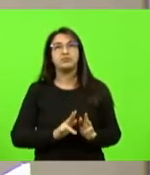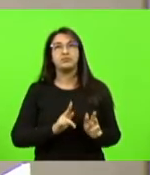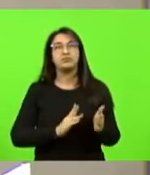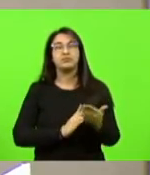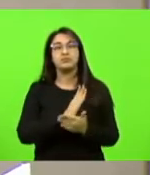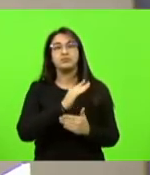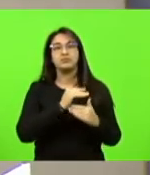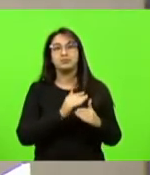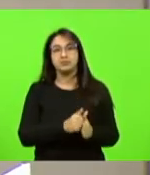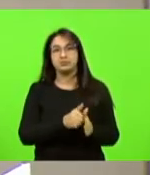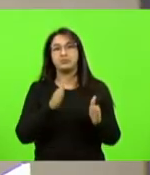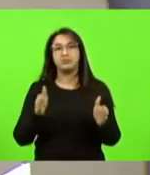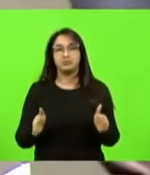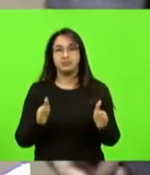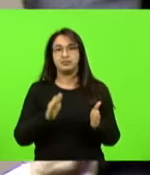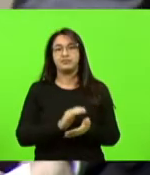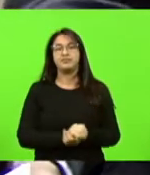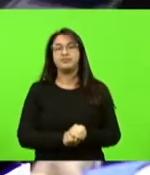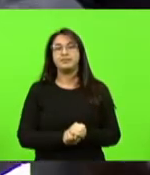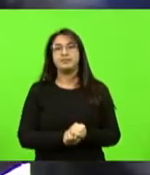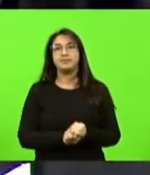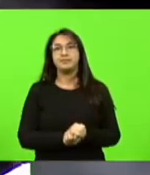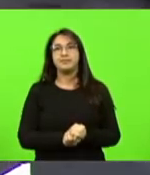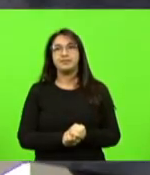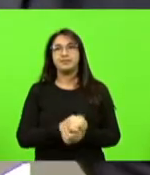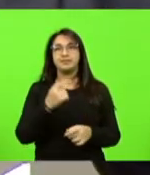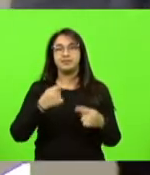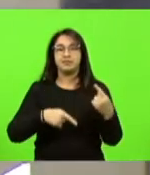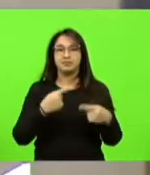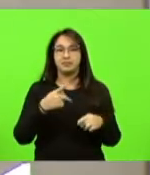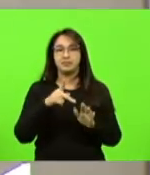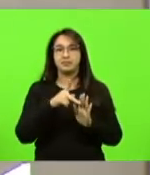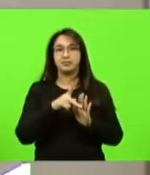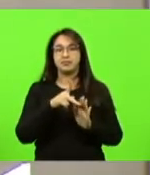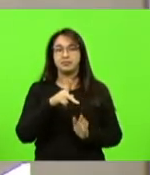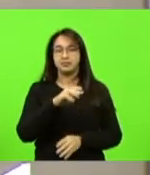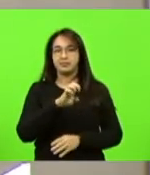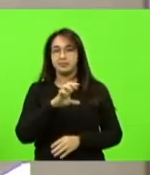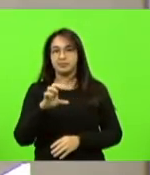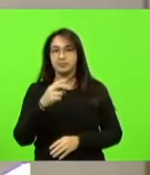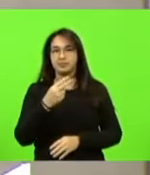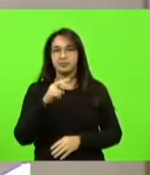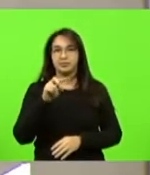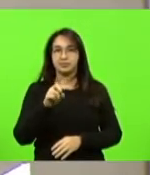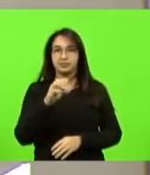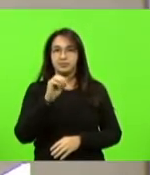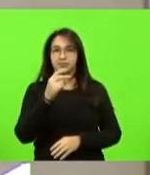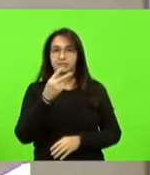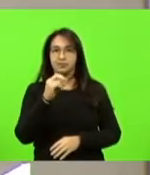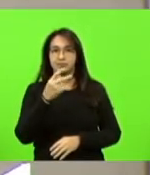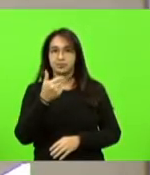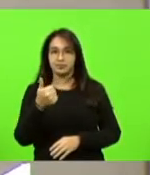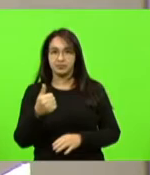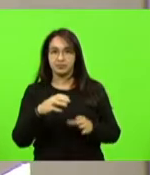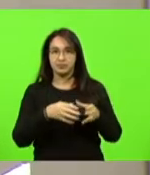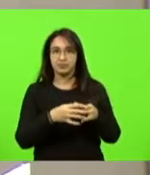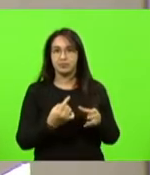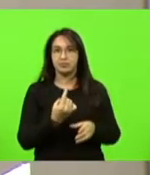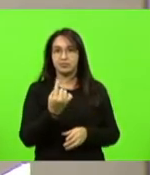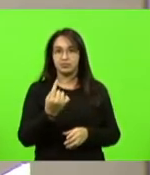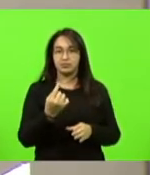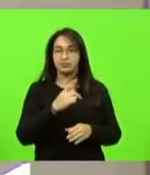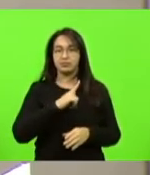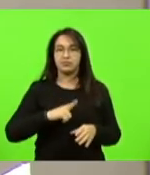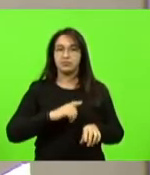por maioria. Discussão e votação da PEC 2.0/2021. Votação em primeiro turno. Autor, governo do